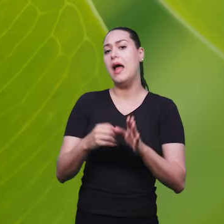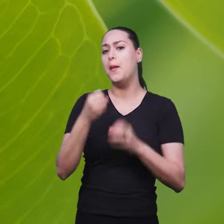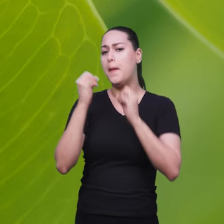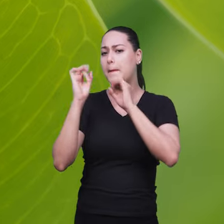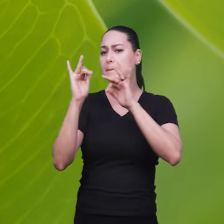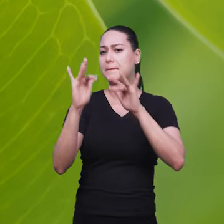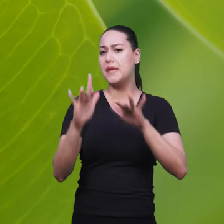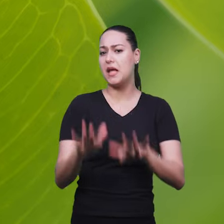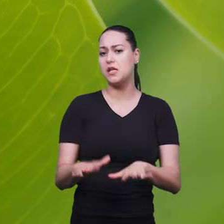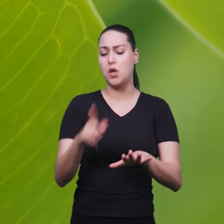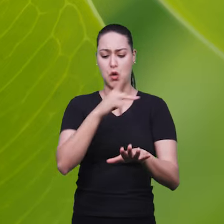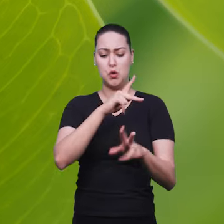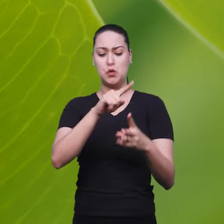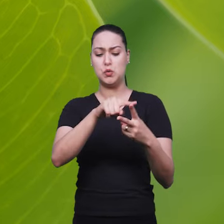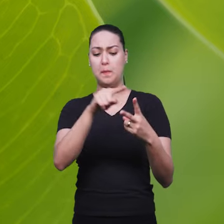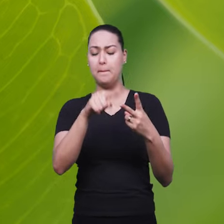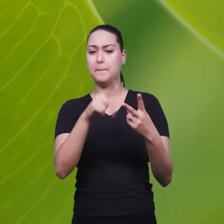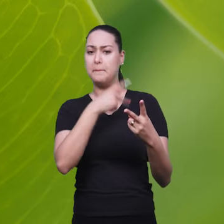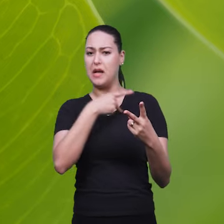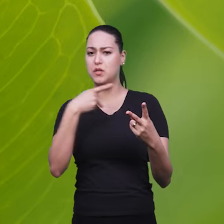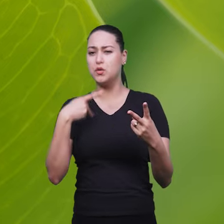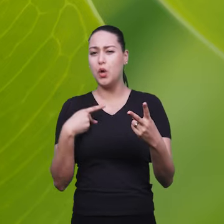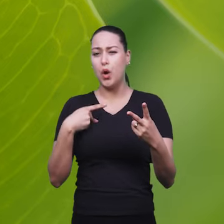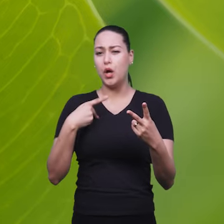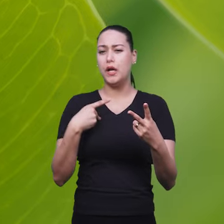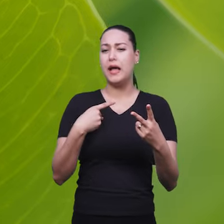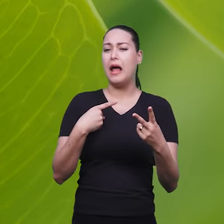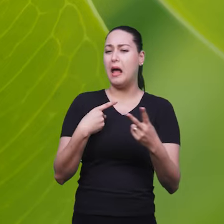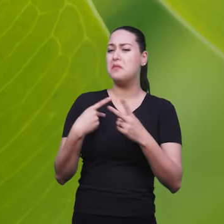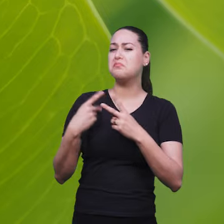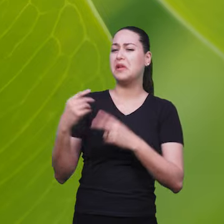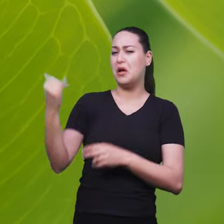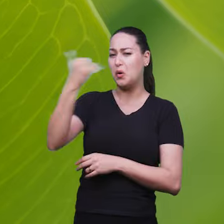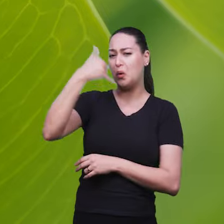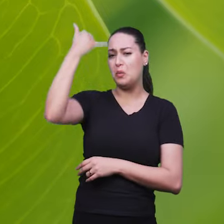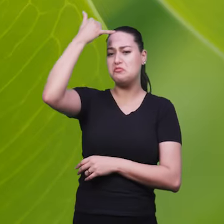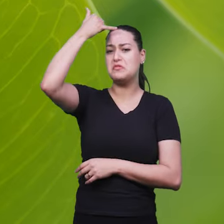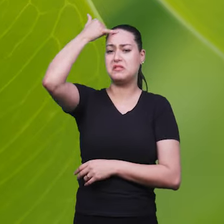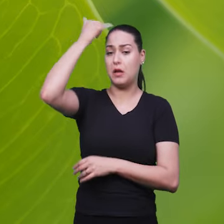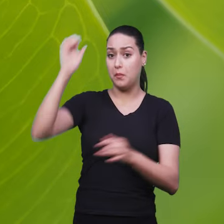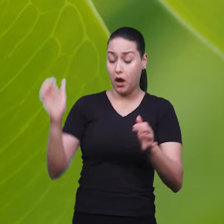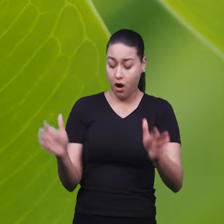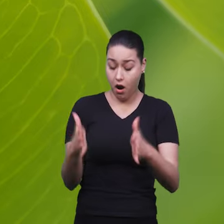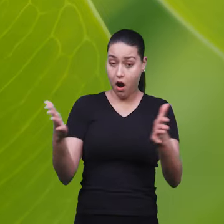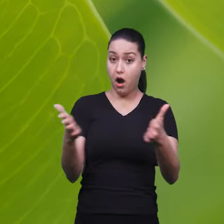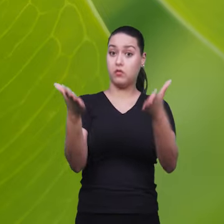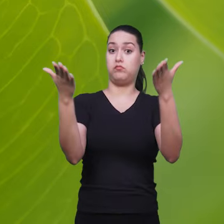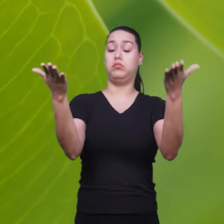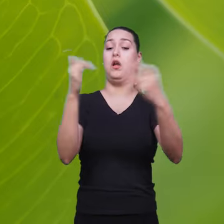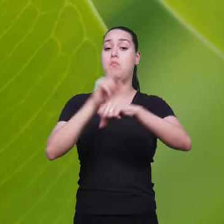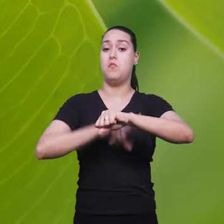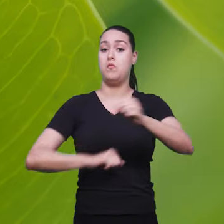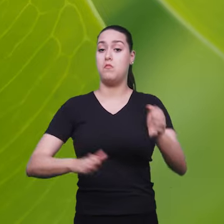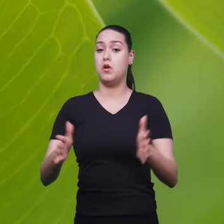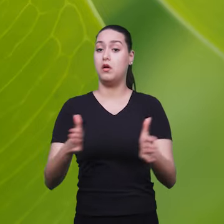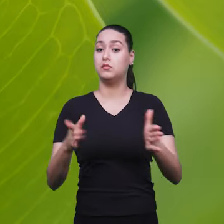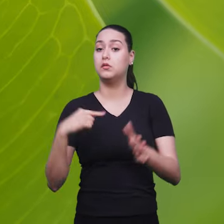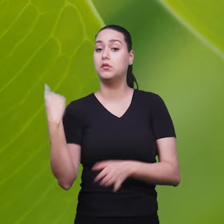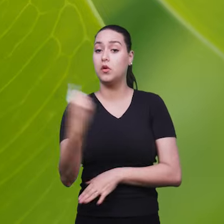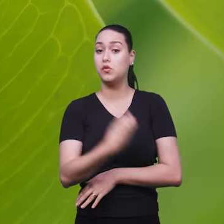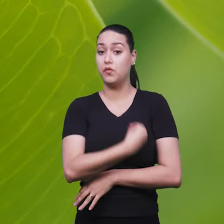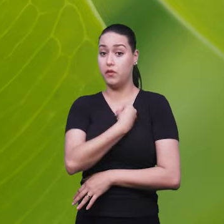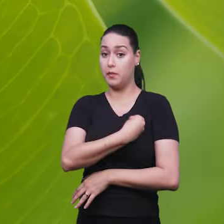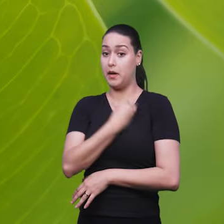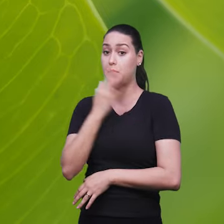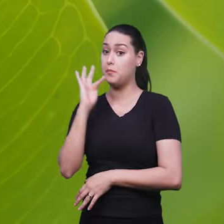programa estão agindo com muita sabedoria vindo da parte do Senhor, despertando toda a igreja para o momento atual que nós estamos vivenciando,